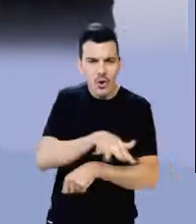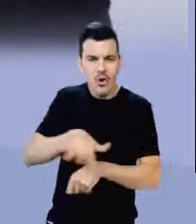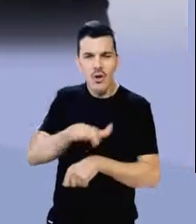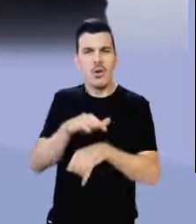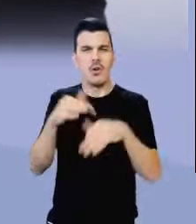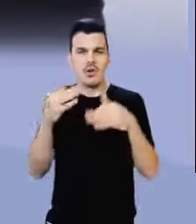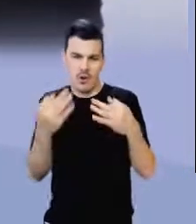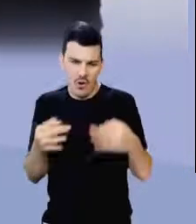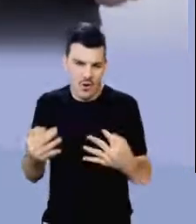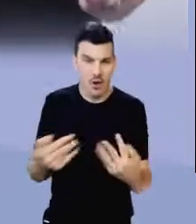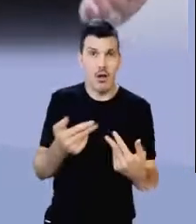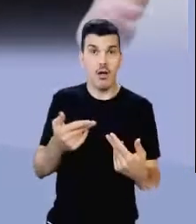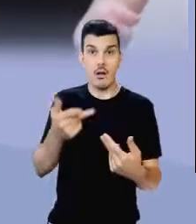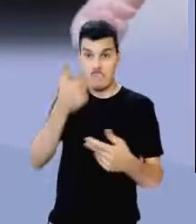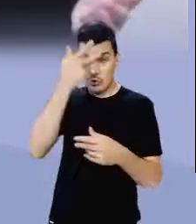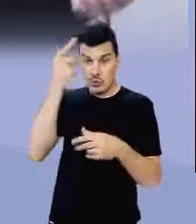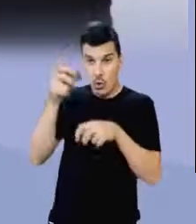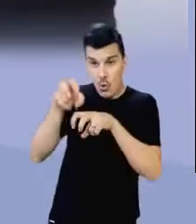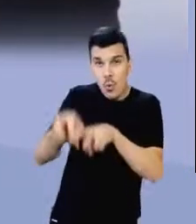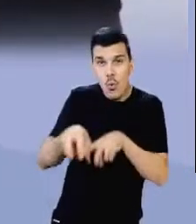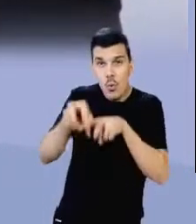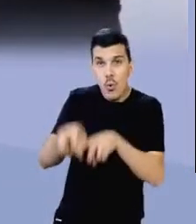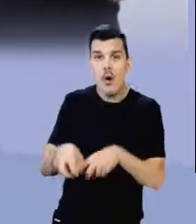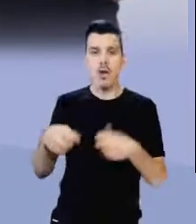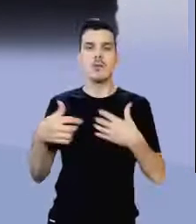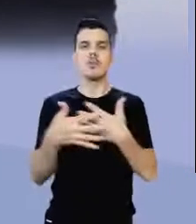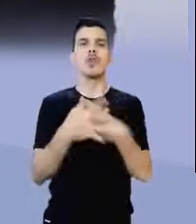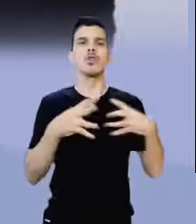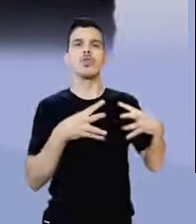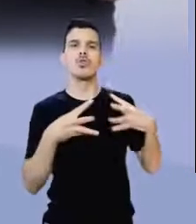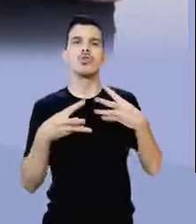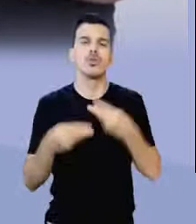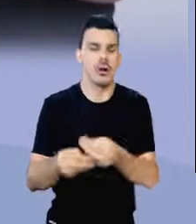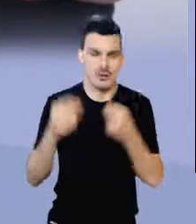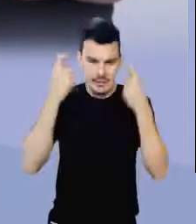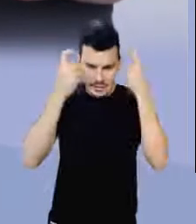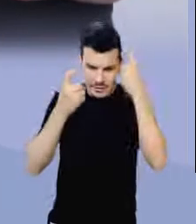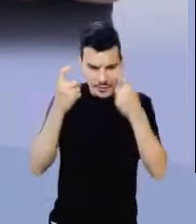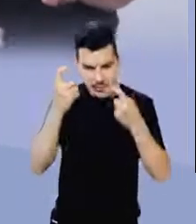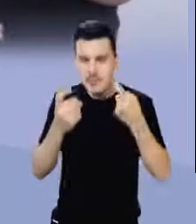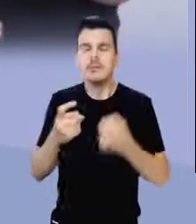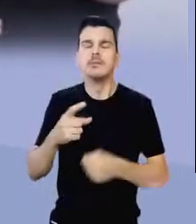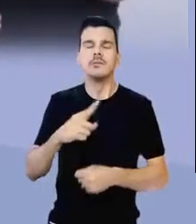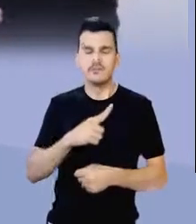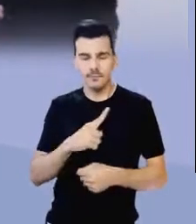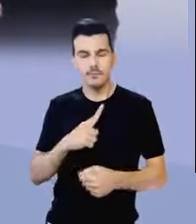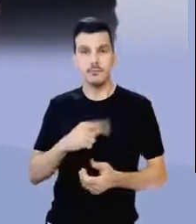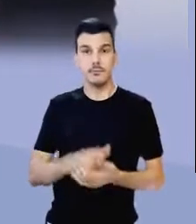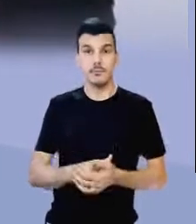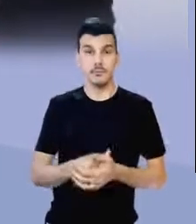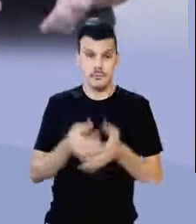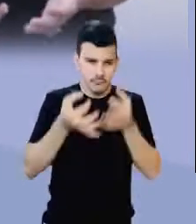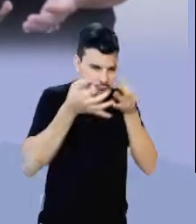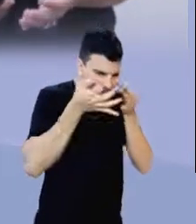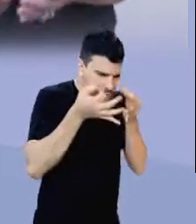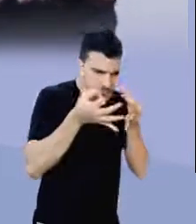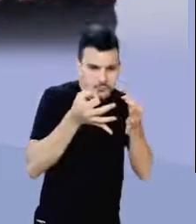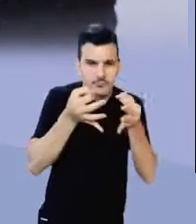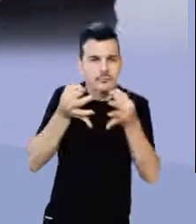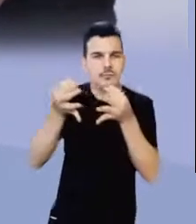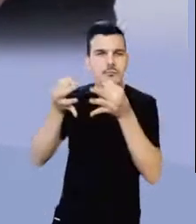dor, o homem da cidade ou o homem do campo, todos estavam preocupados. Ele estava